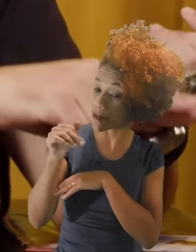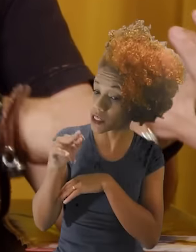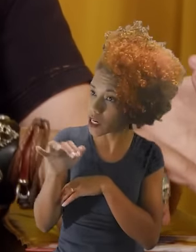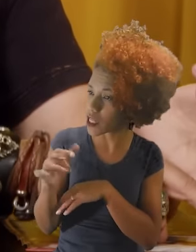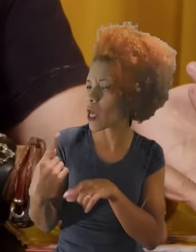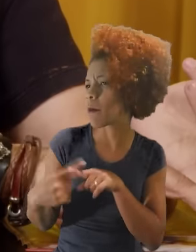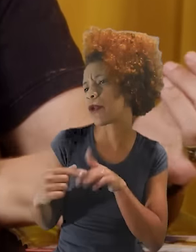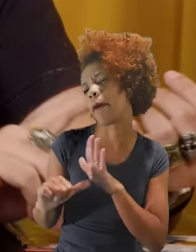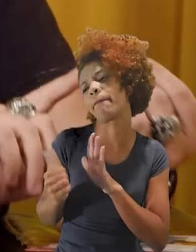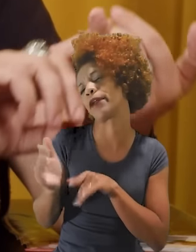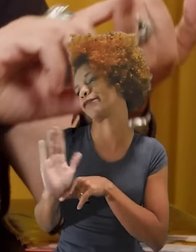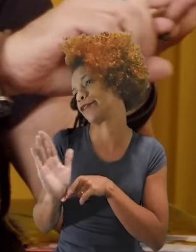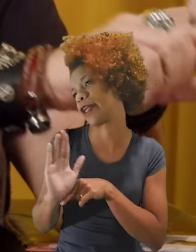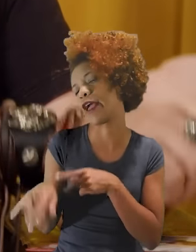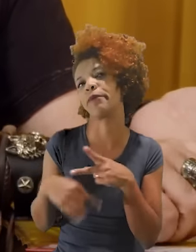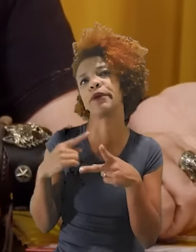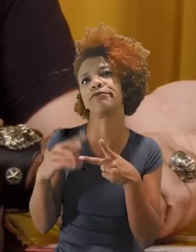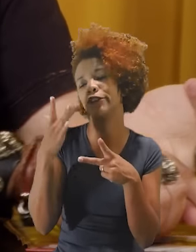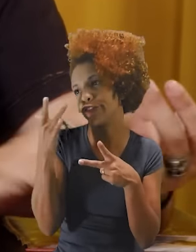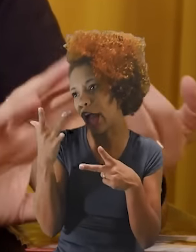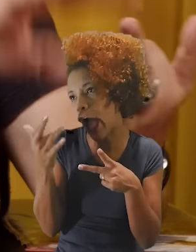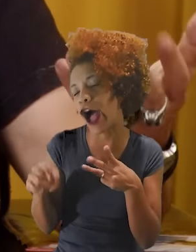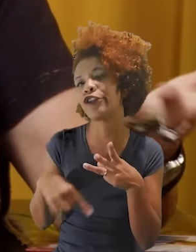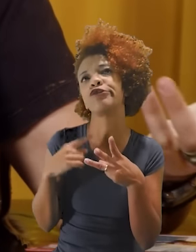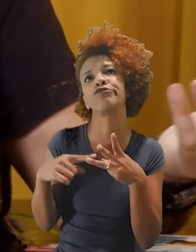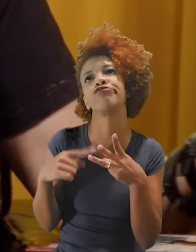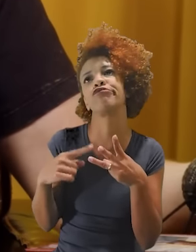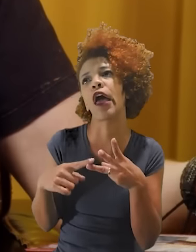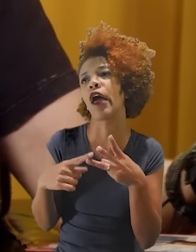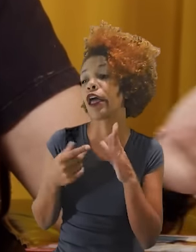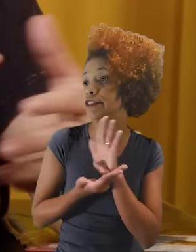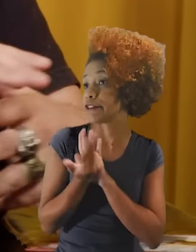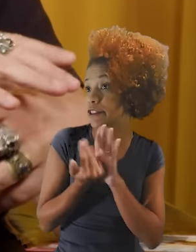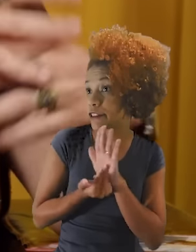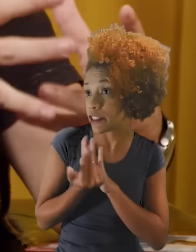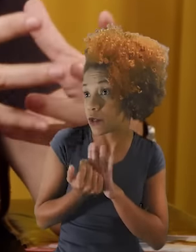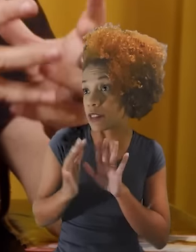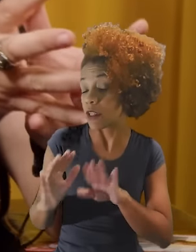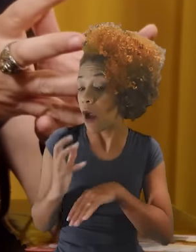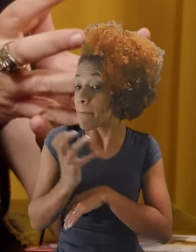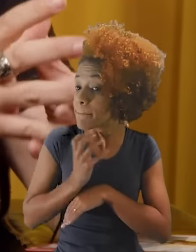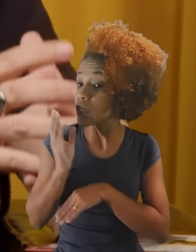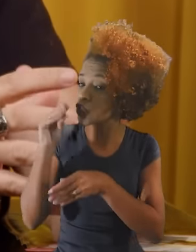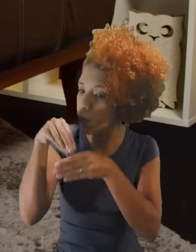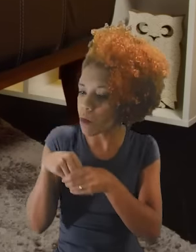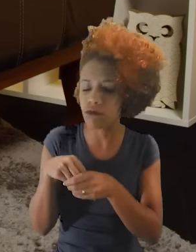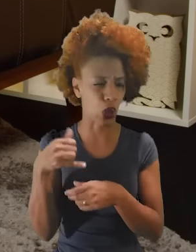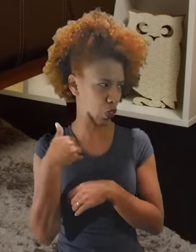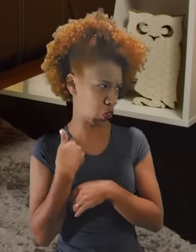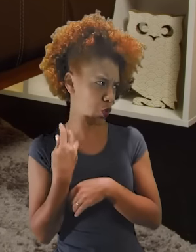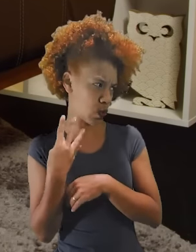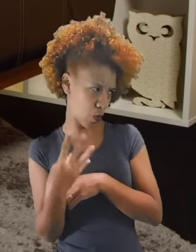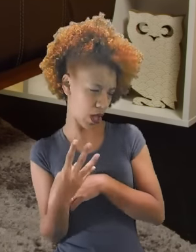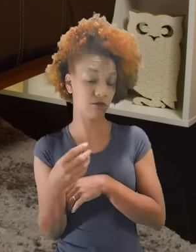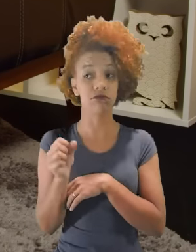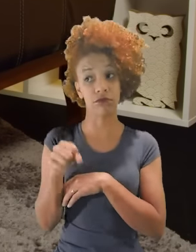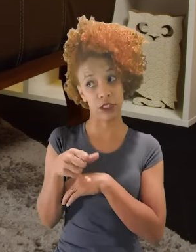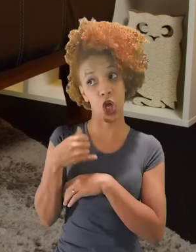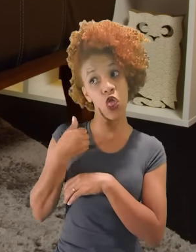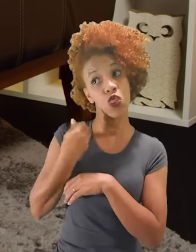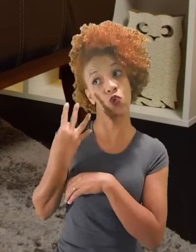Primeira vez que ele foi no cinema, primeira vez que ele foi no teatro, primeira vez que ele desenhou. Então, assim, então a paixão dele tá lá. A partir dos 4 anos? É, ele ficou